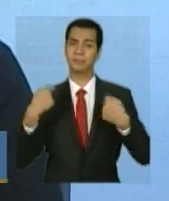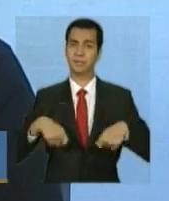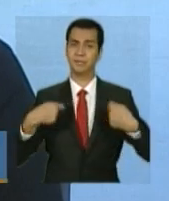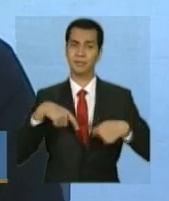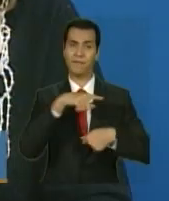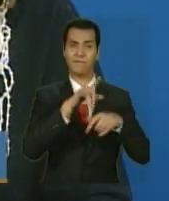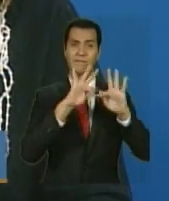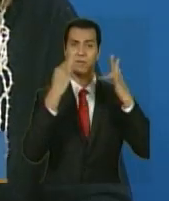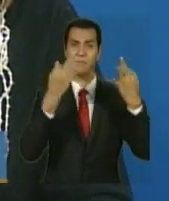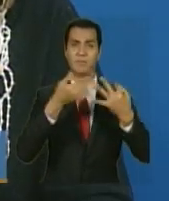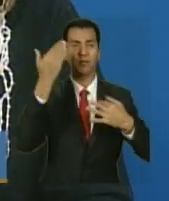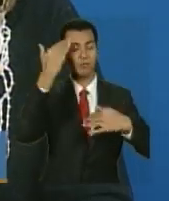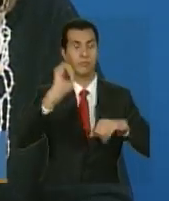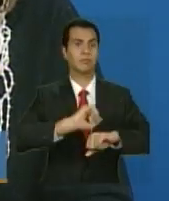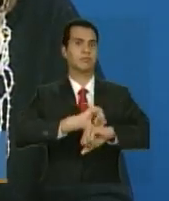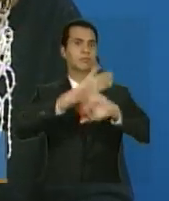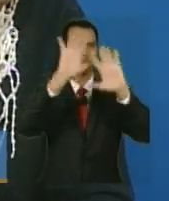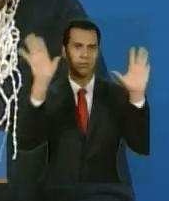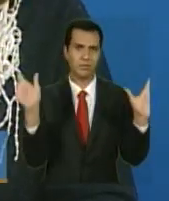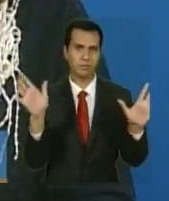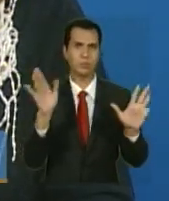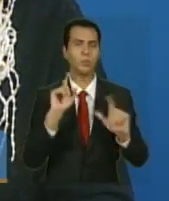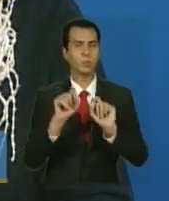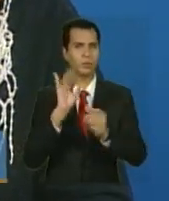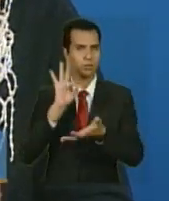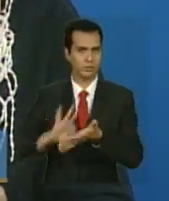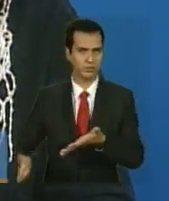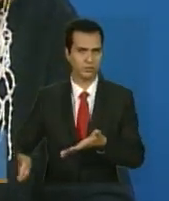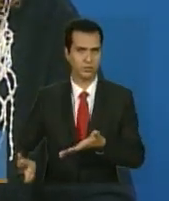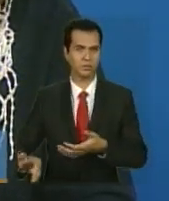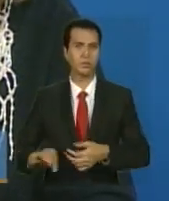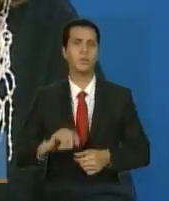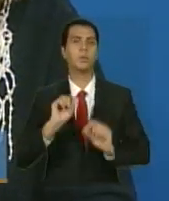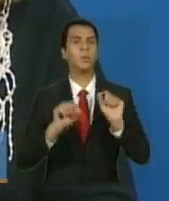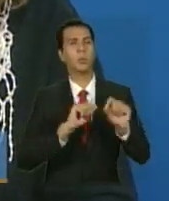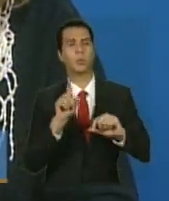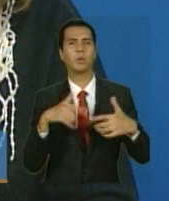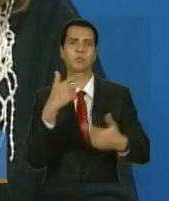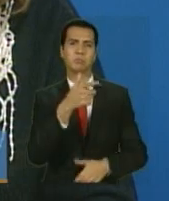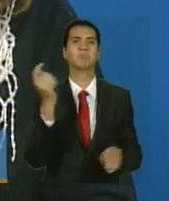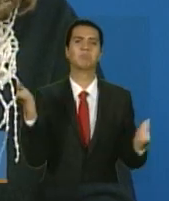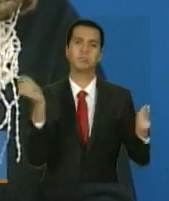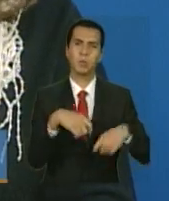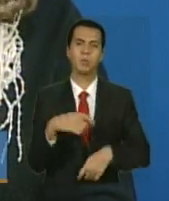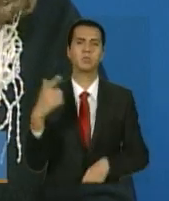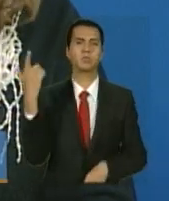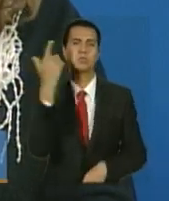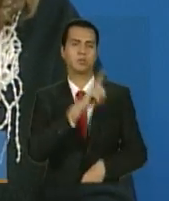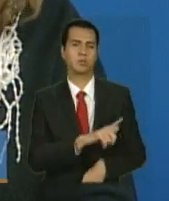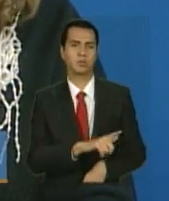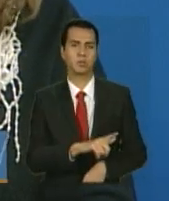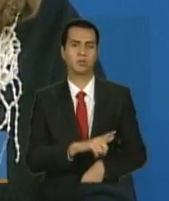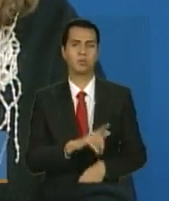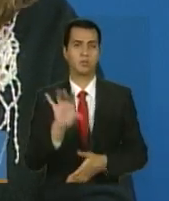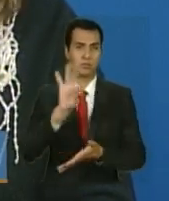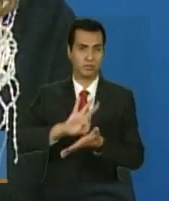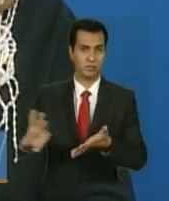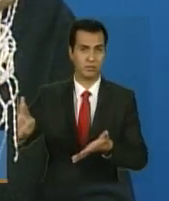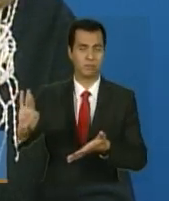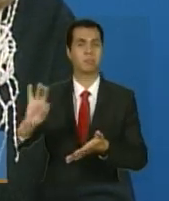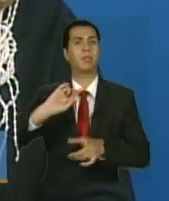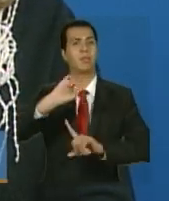família compreendeu o que que é o cadastro e eventuais benefícios que ela pode ter a partir deste